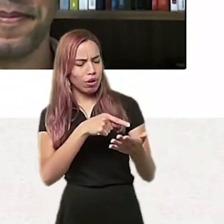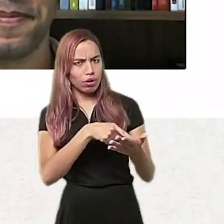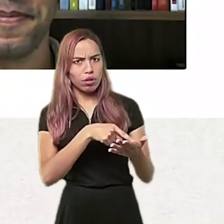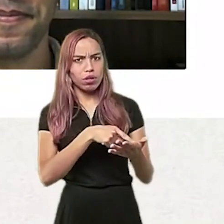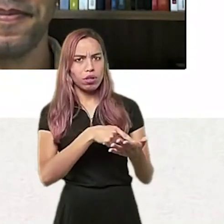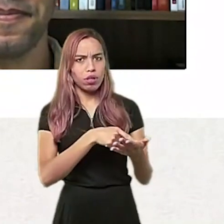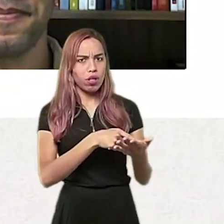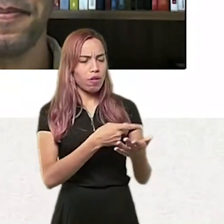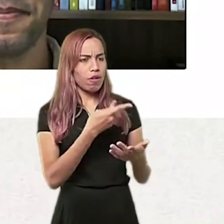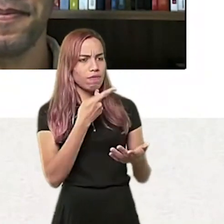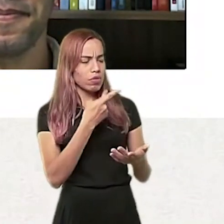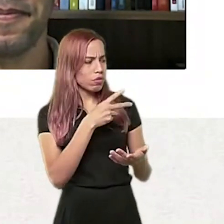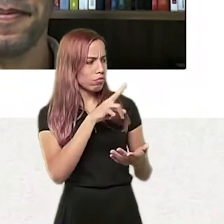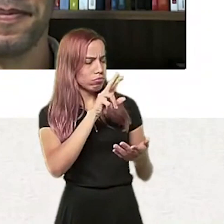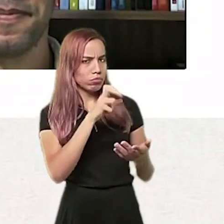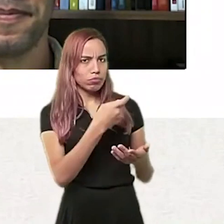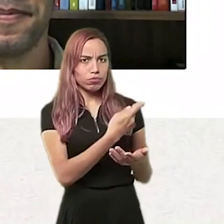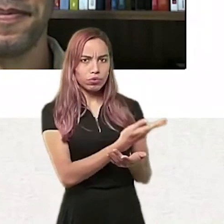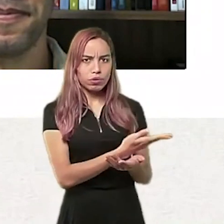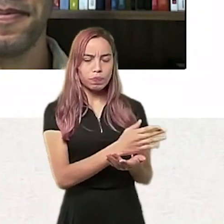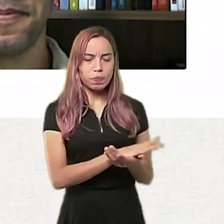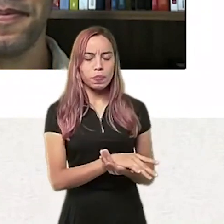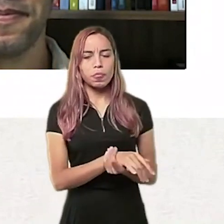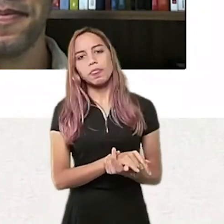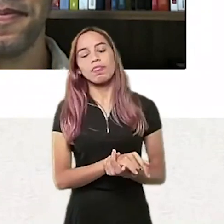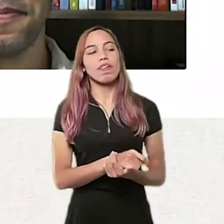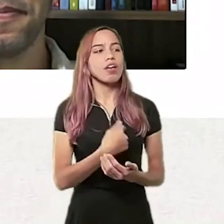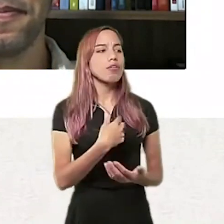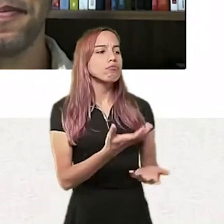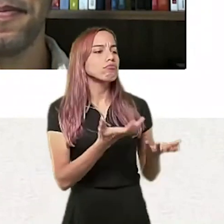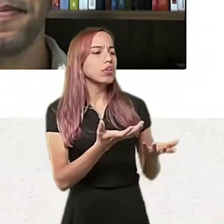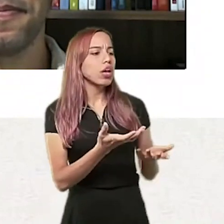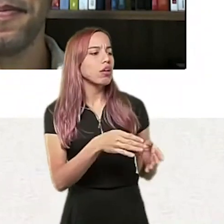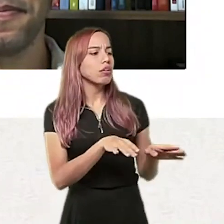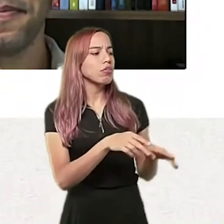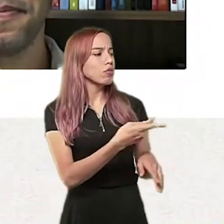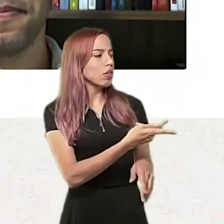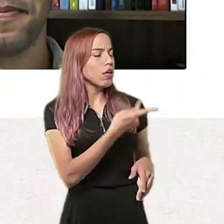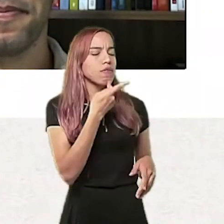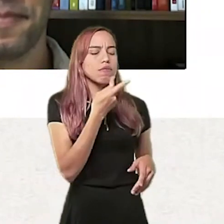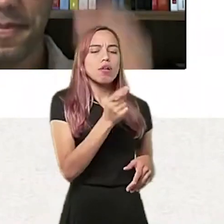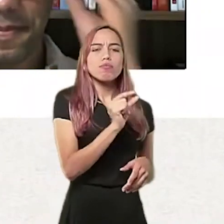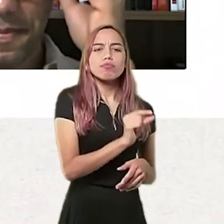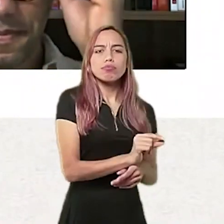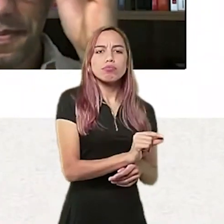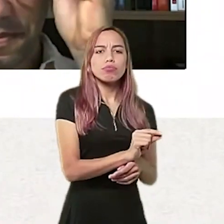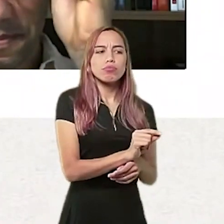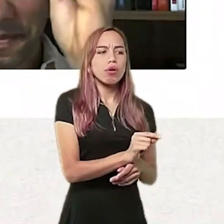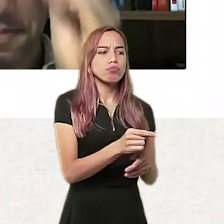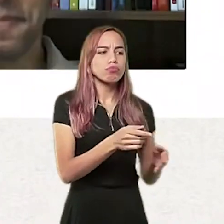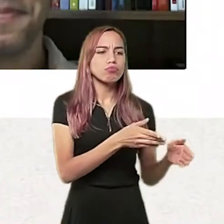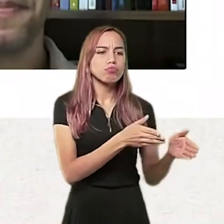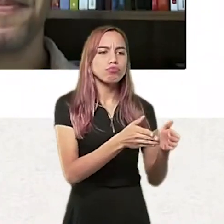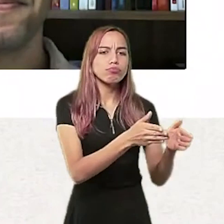conhece, mas eu quero que você fale sobre a sua